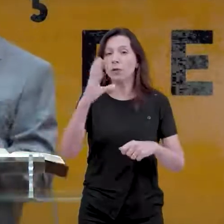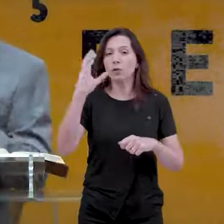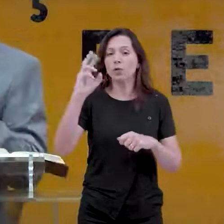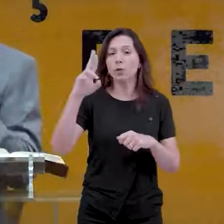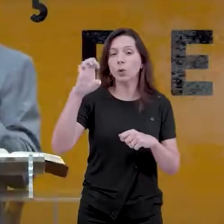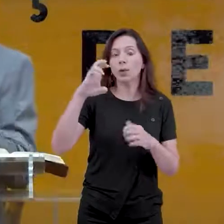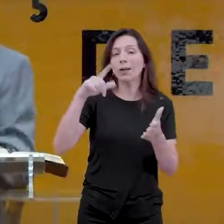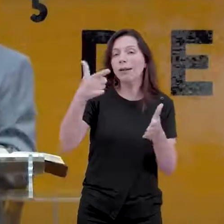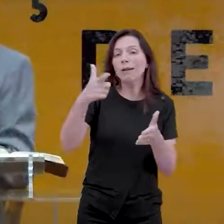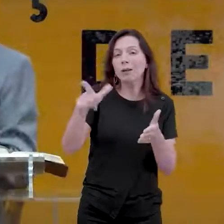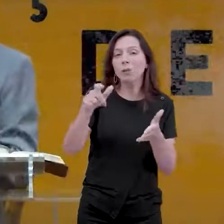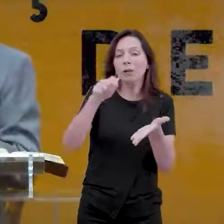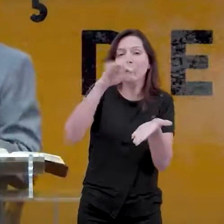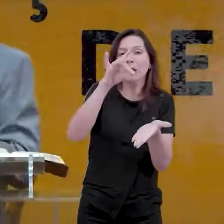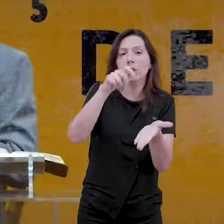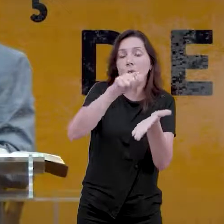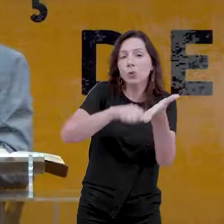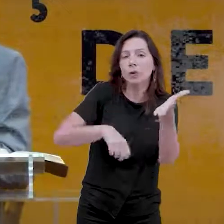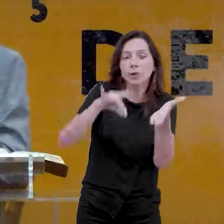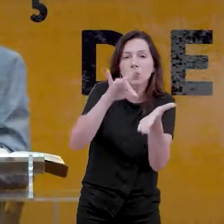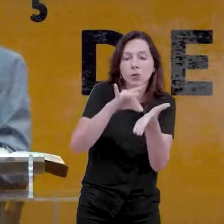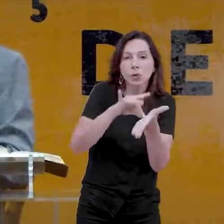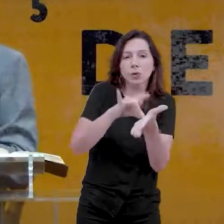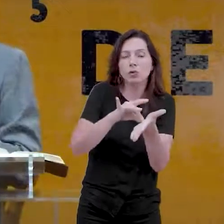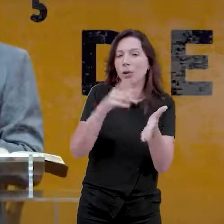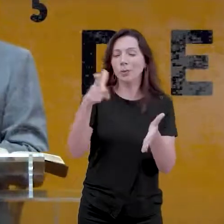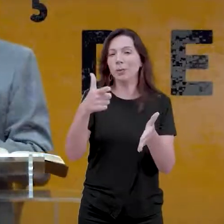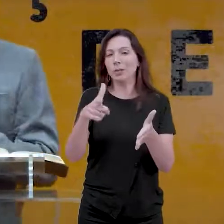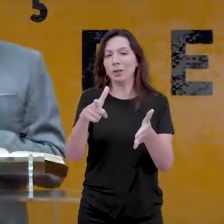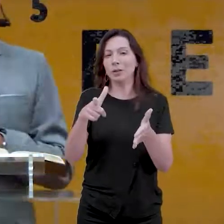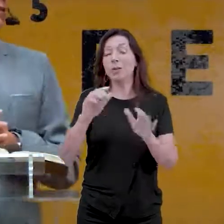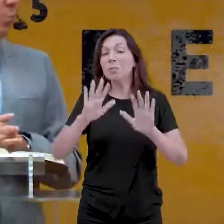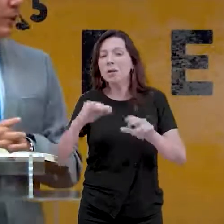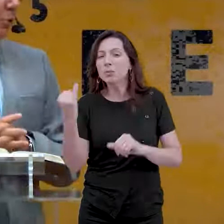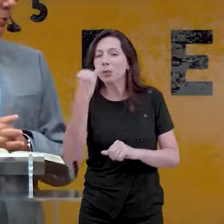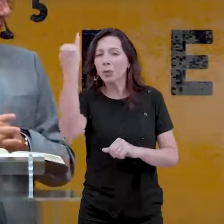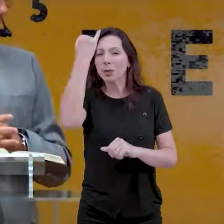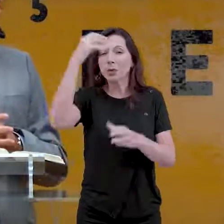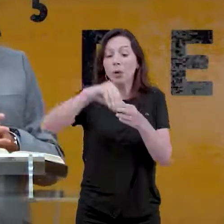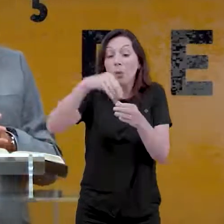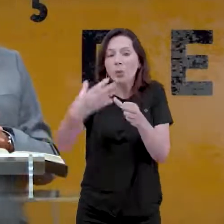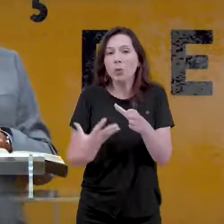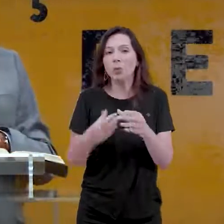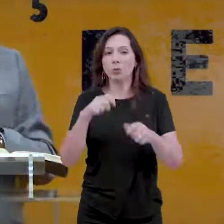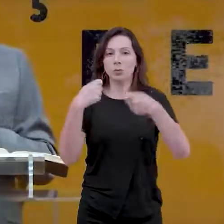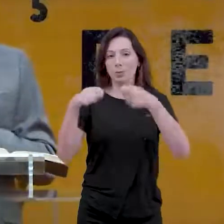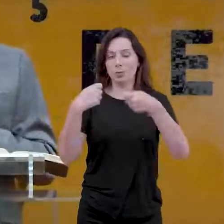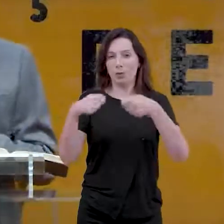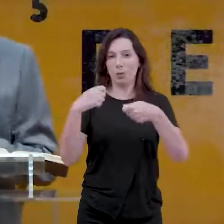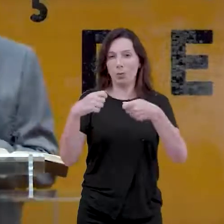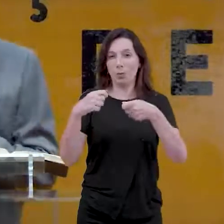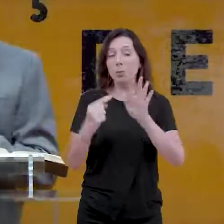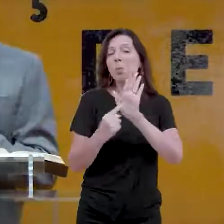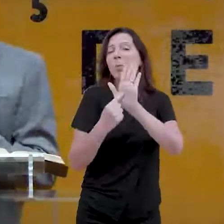Coré, isso não tem no texto sagrado inspirado. O que importa para nós é o conteúdo deste salmo. É